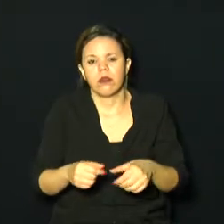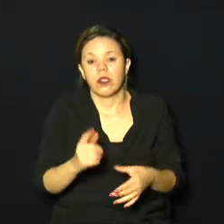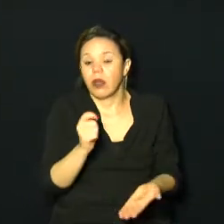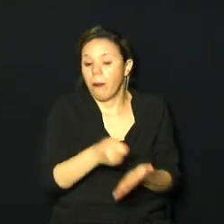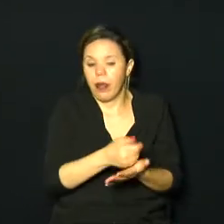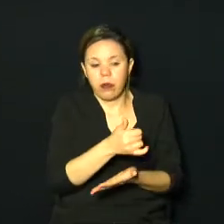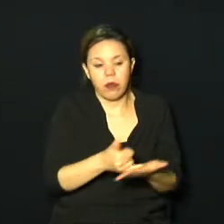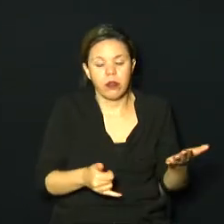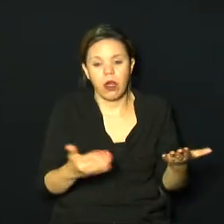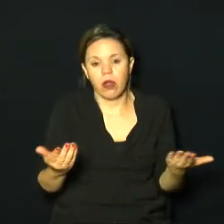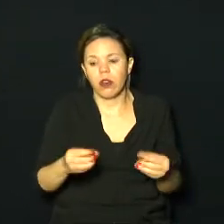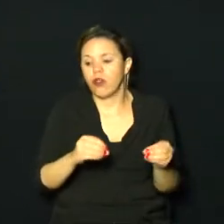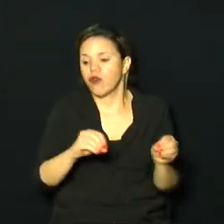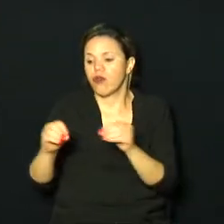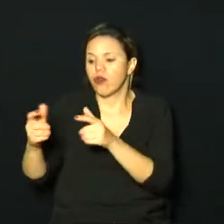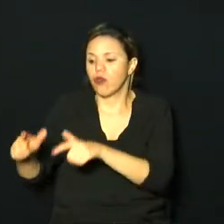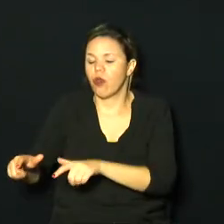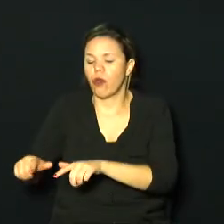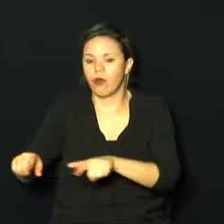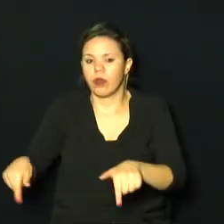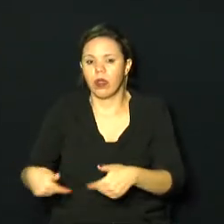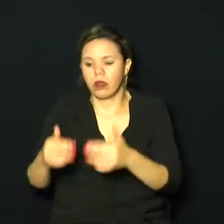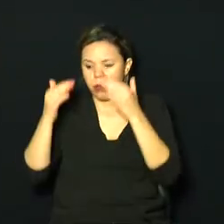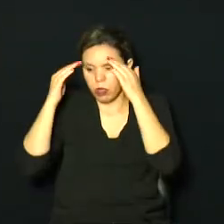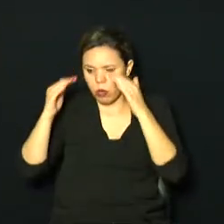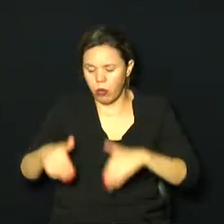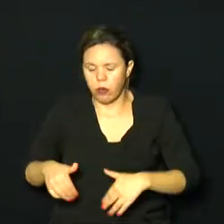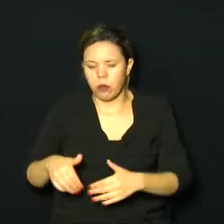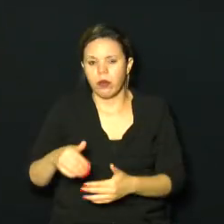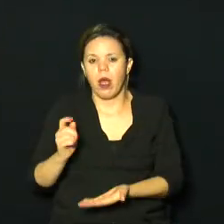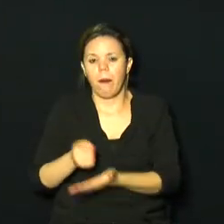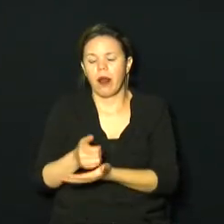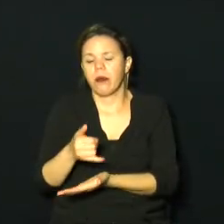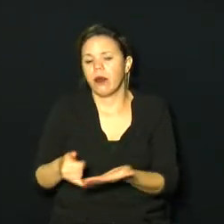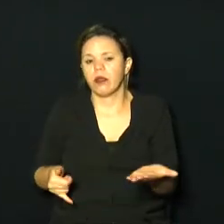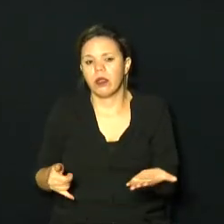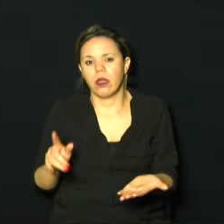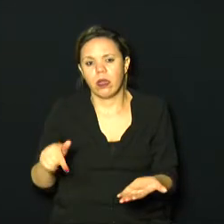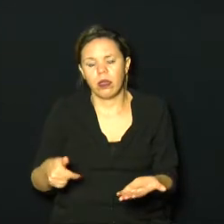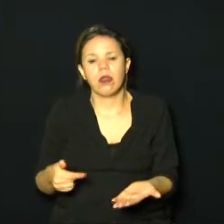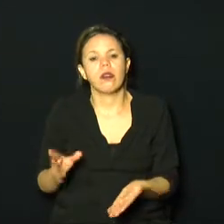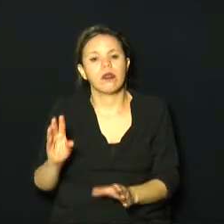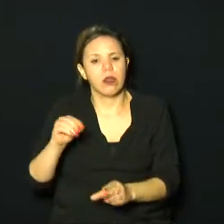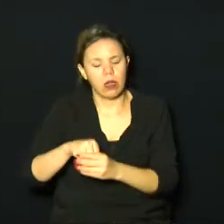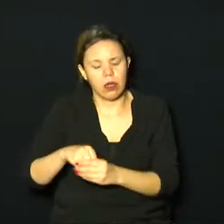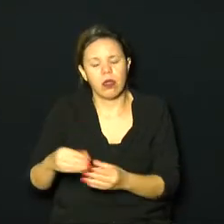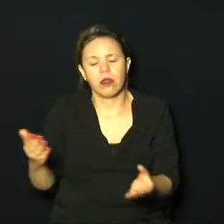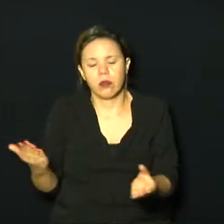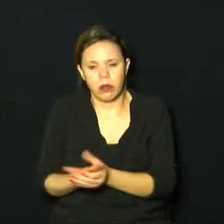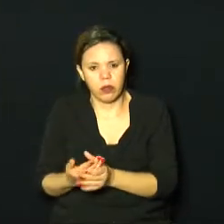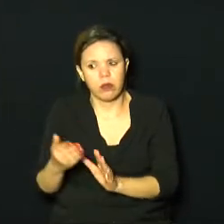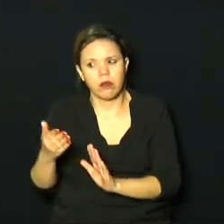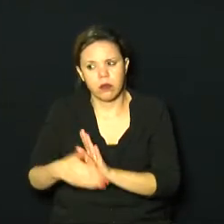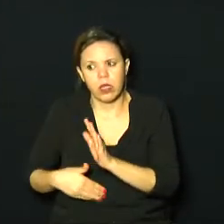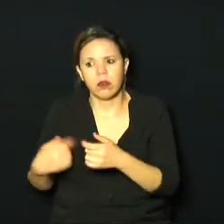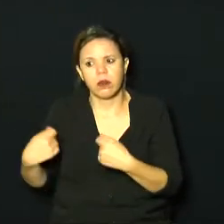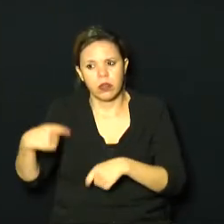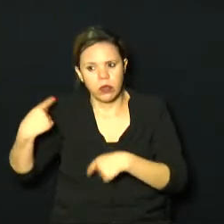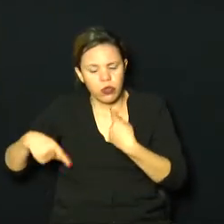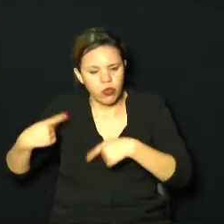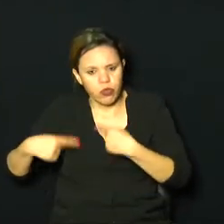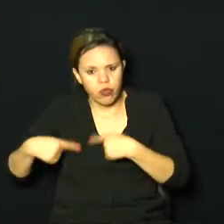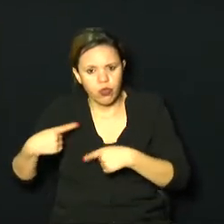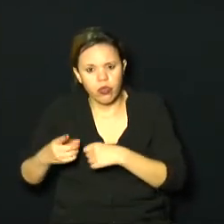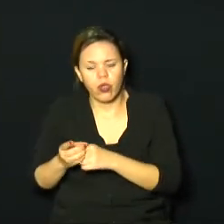e agora estão no novo terreno que não cumpria a função social. Então, isso consta nos autos. E é preciso, então, dialogar com o